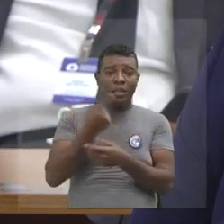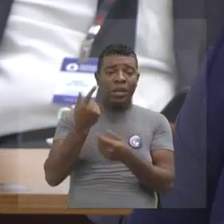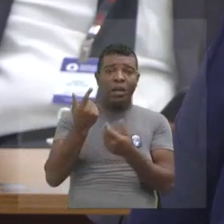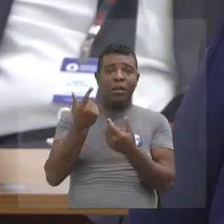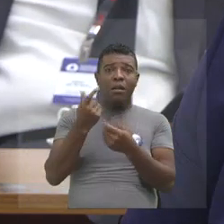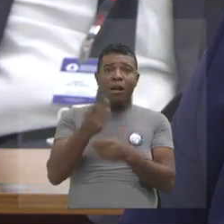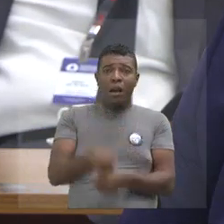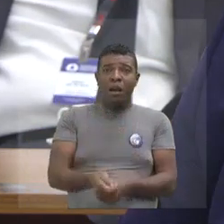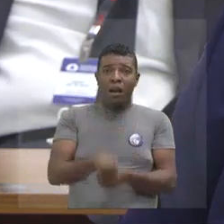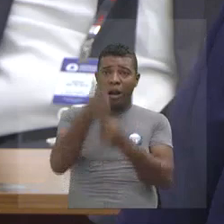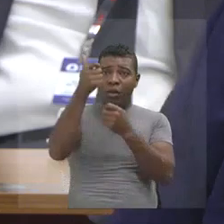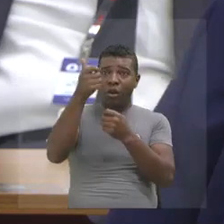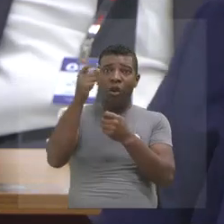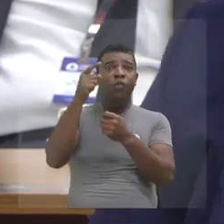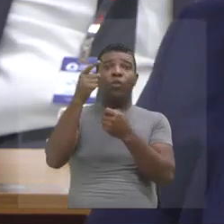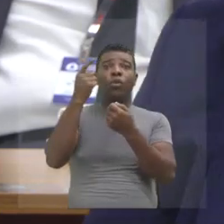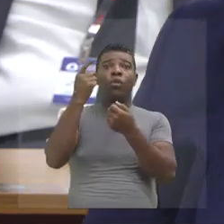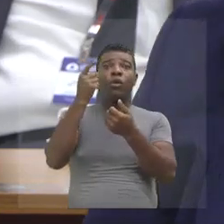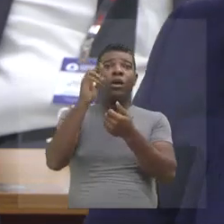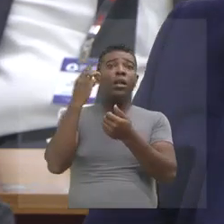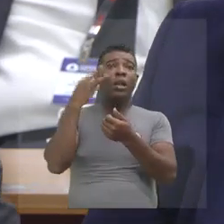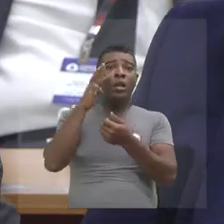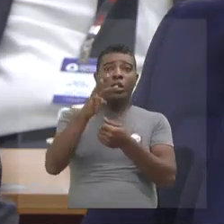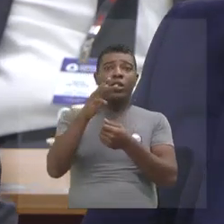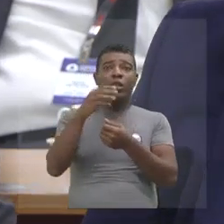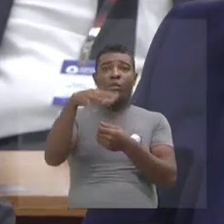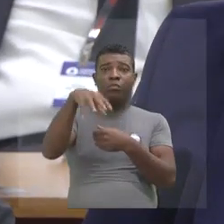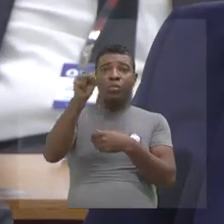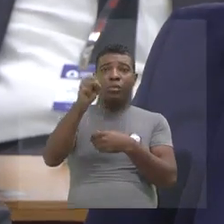leite infelizmente acabam perdendo sua produção